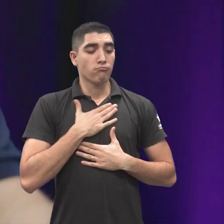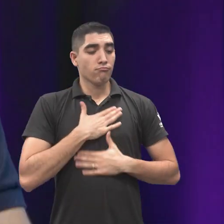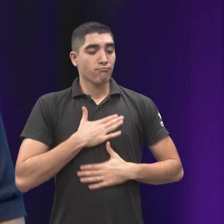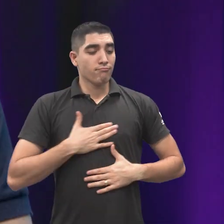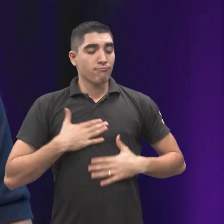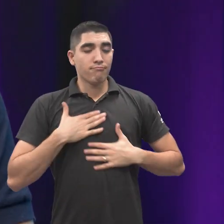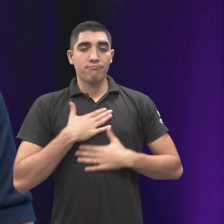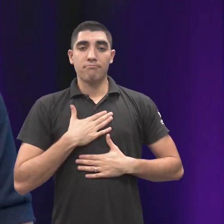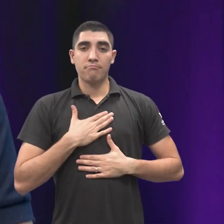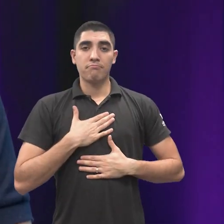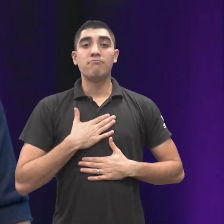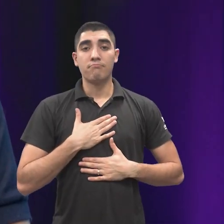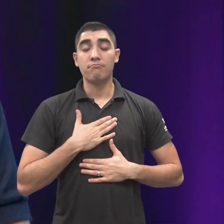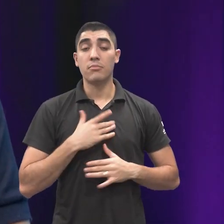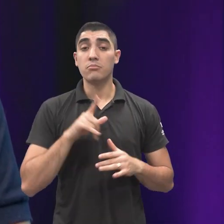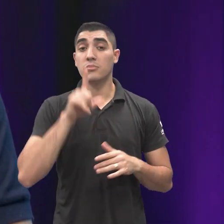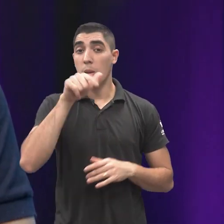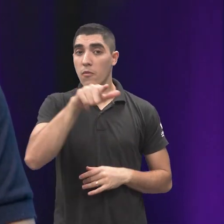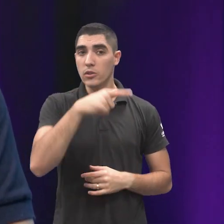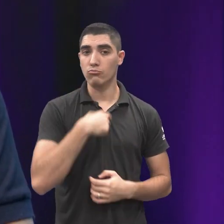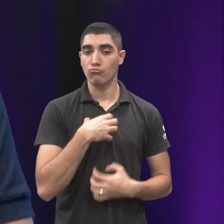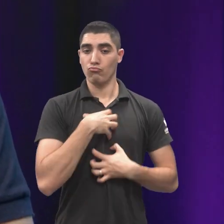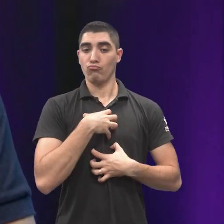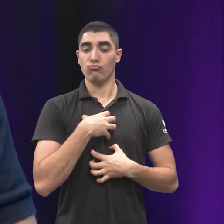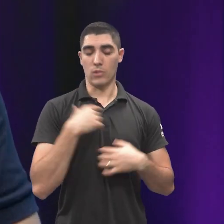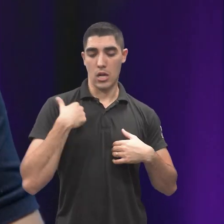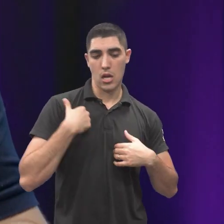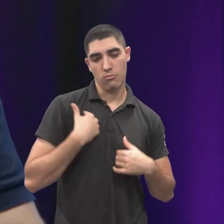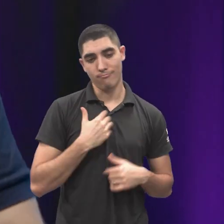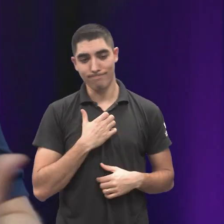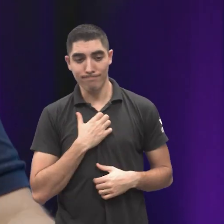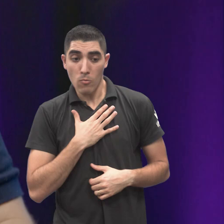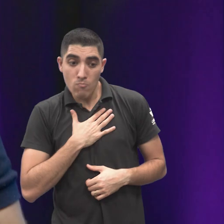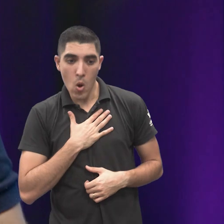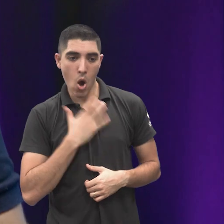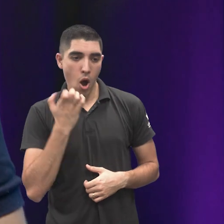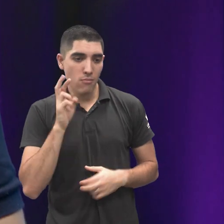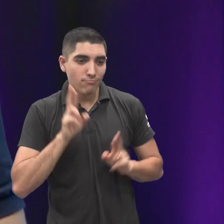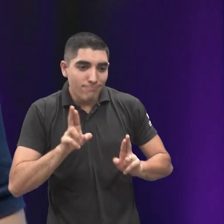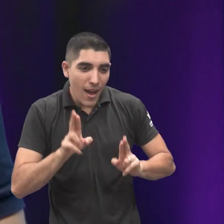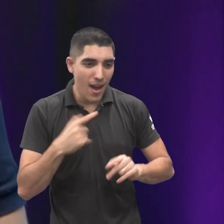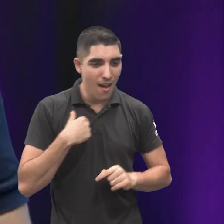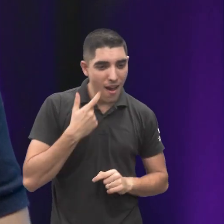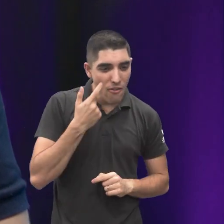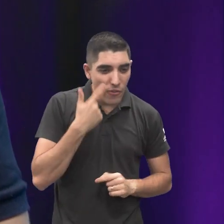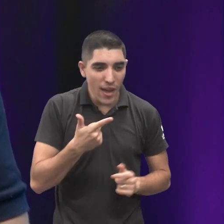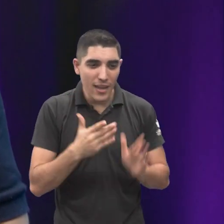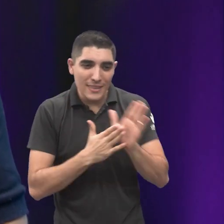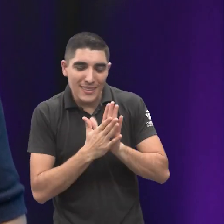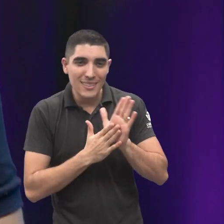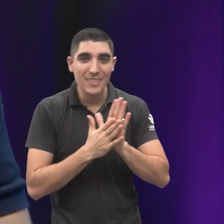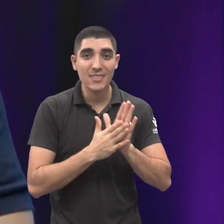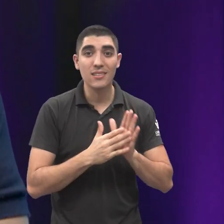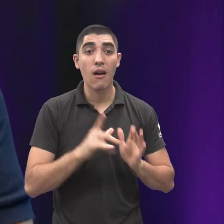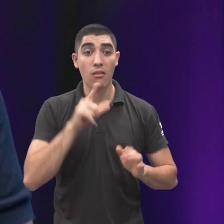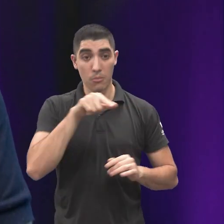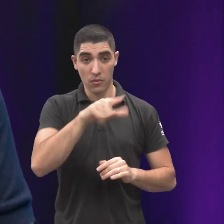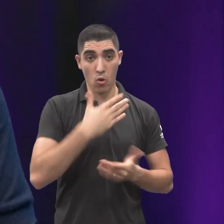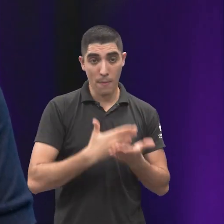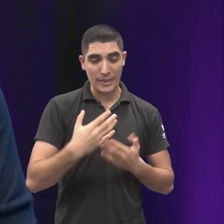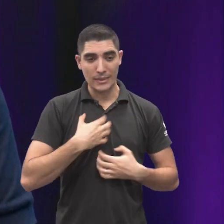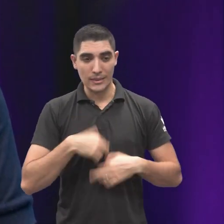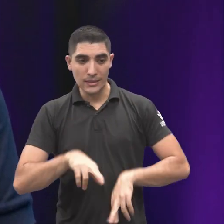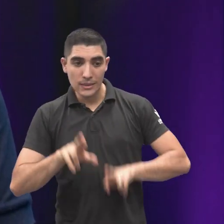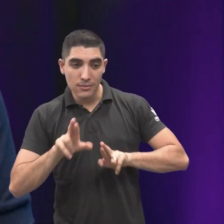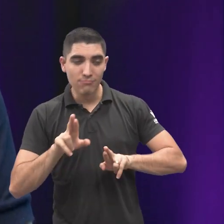satisfazer no final das contas ali com relação ao conteúdo. Você vai ter a expectativa que você tem, né? Quando a gente vai consumir algum